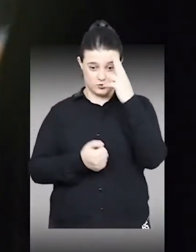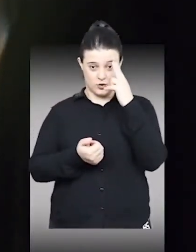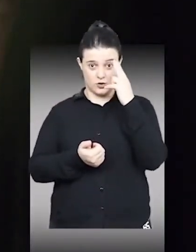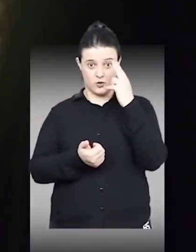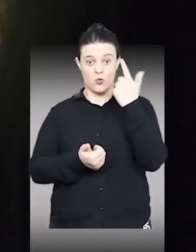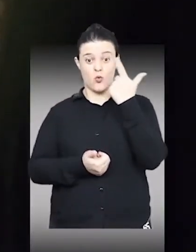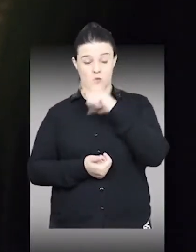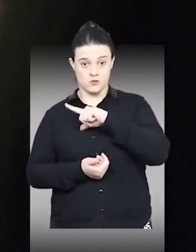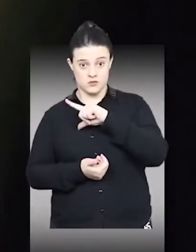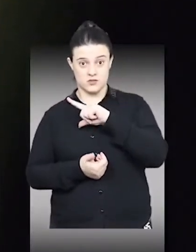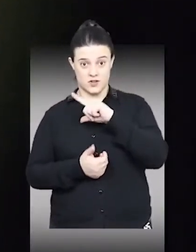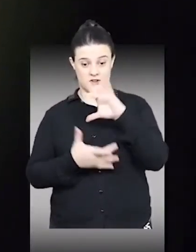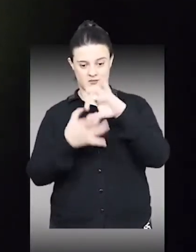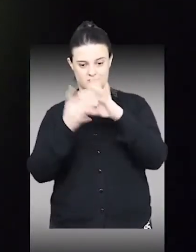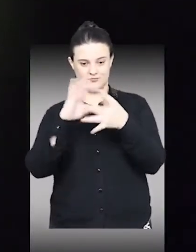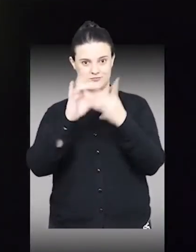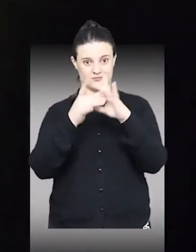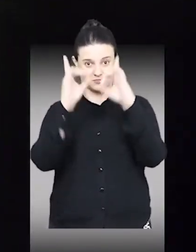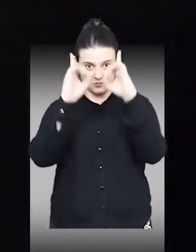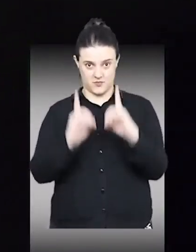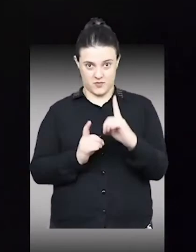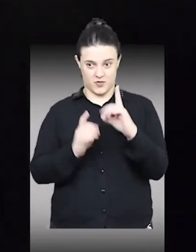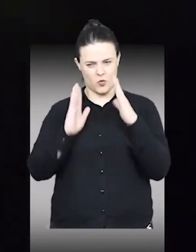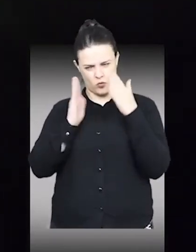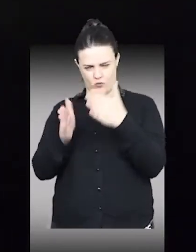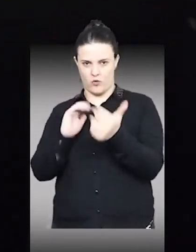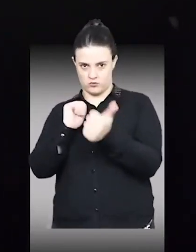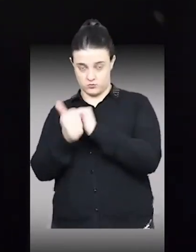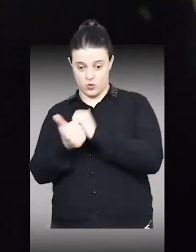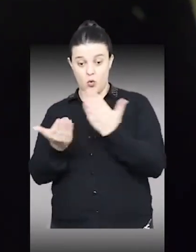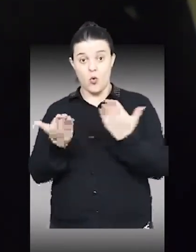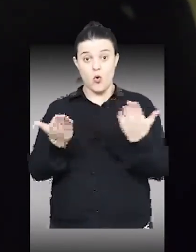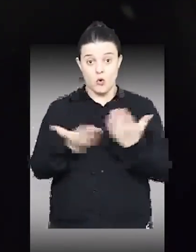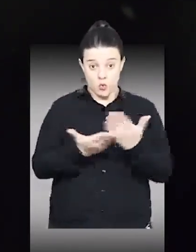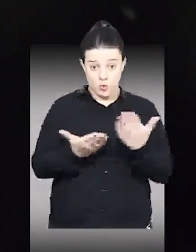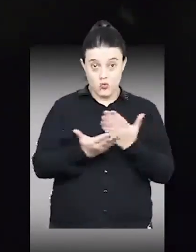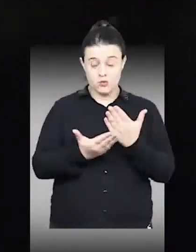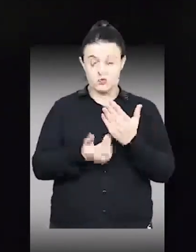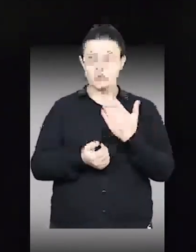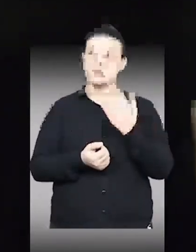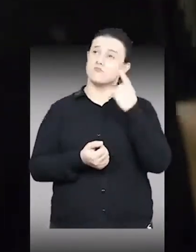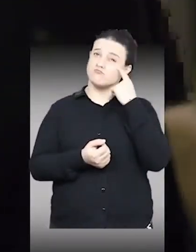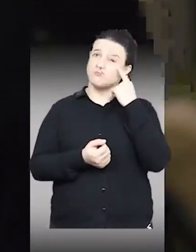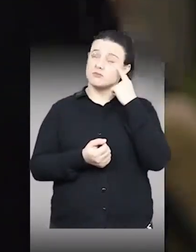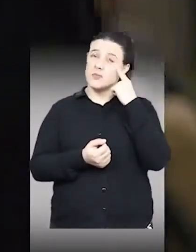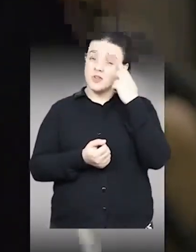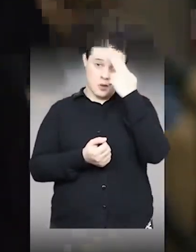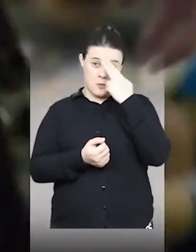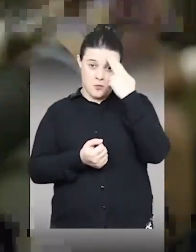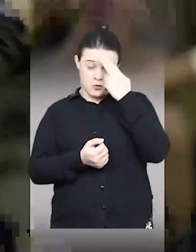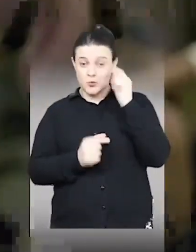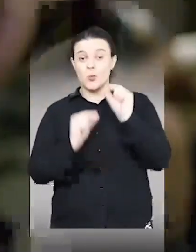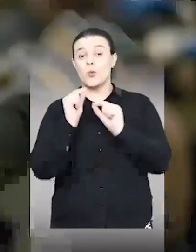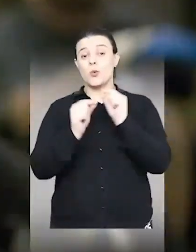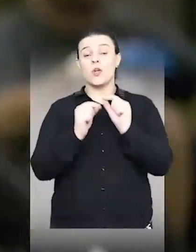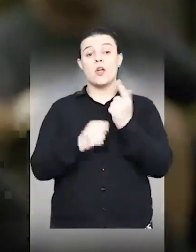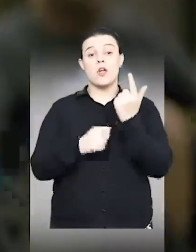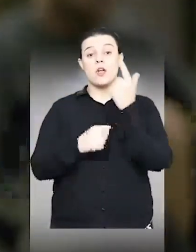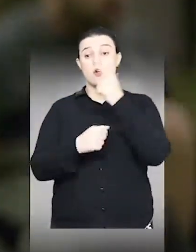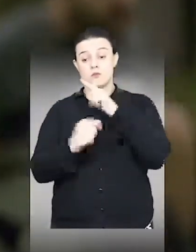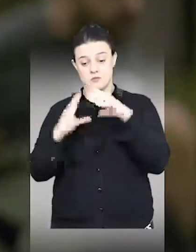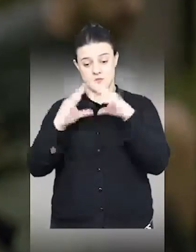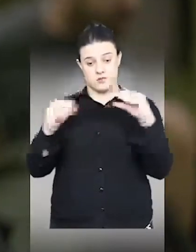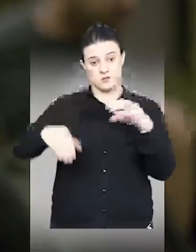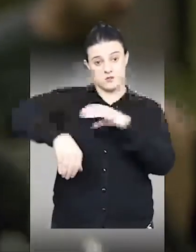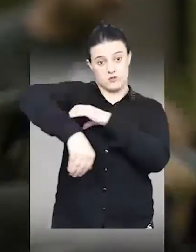sonho de jogar uma Paralimpíada, pensando em esporte, né? Hoje, acho que o meu maior sonho é